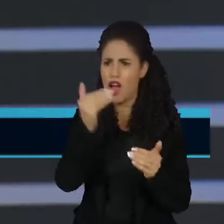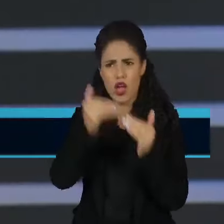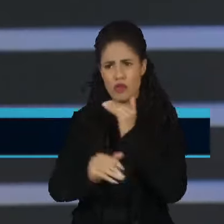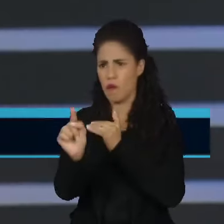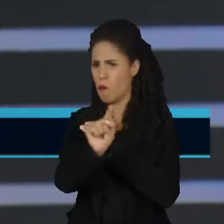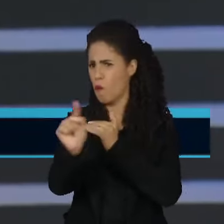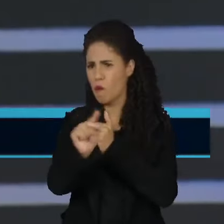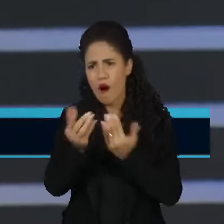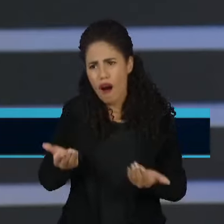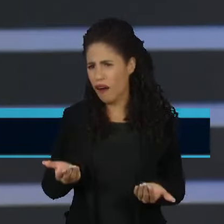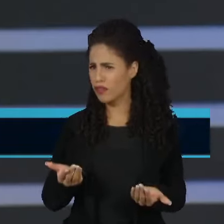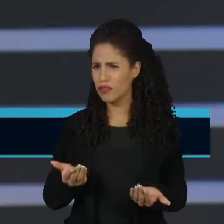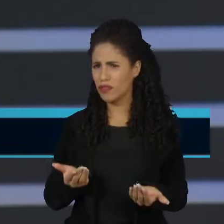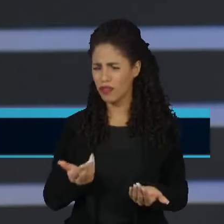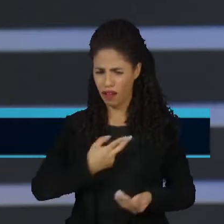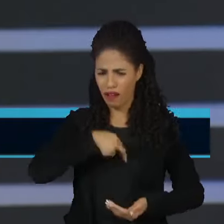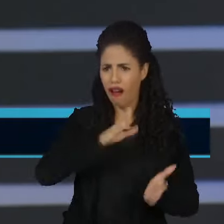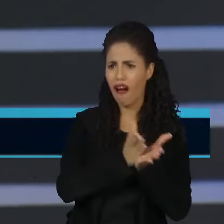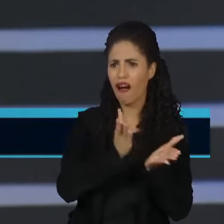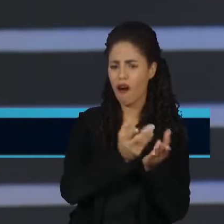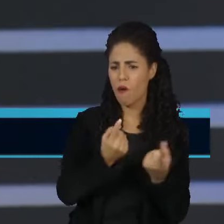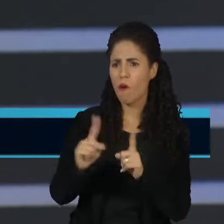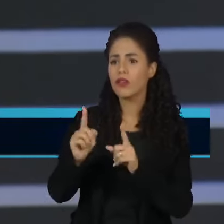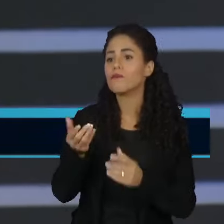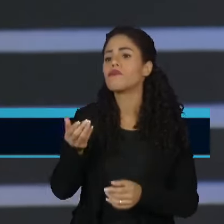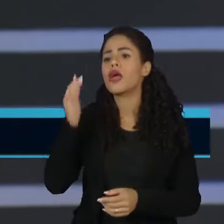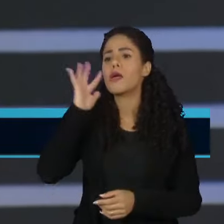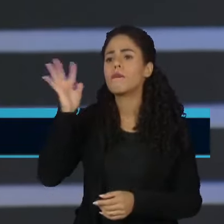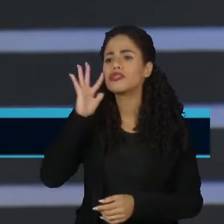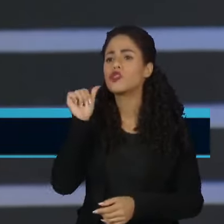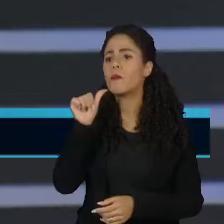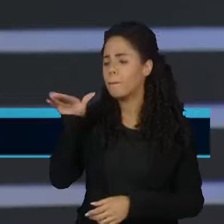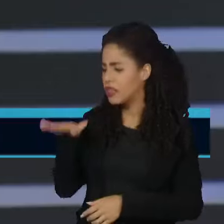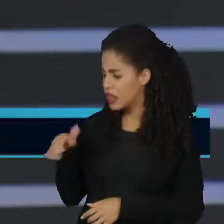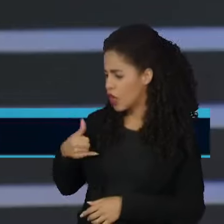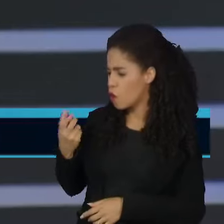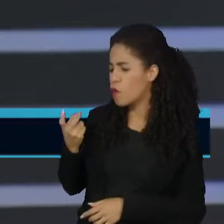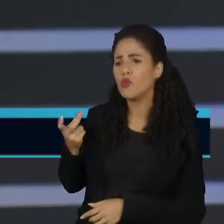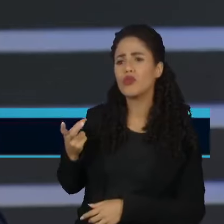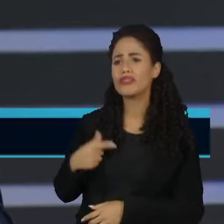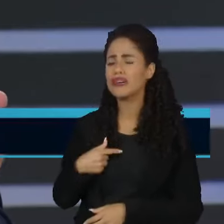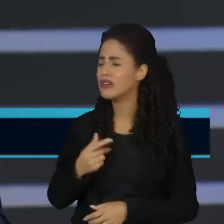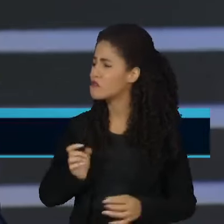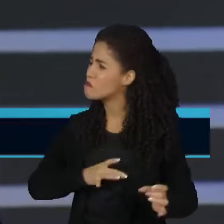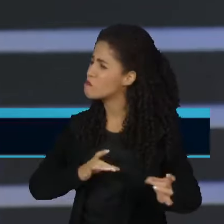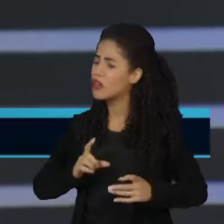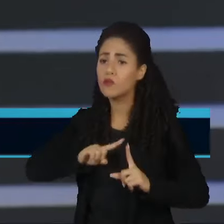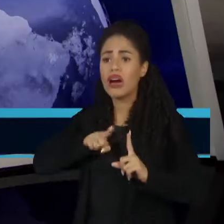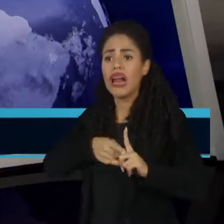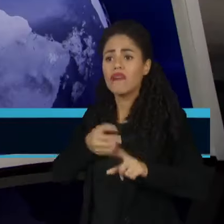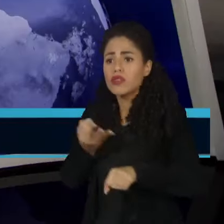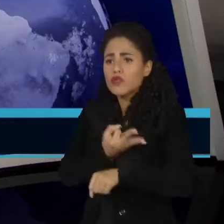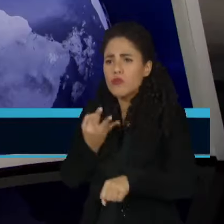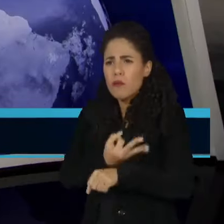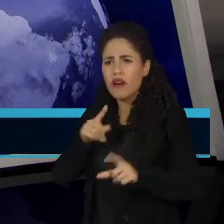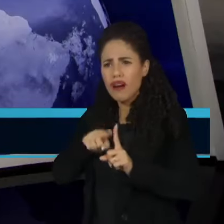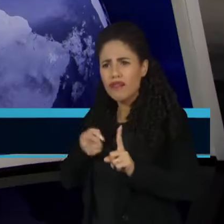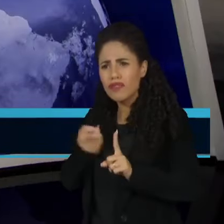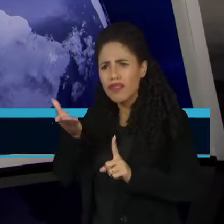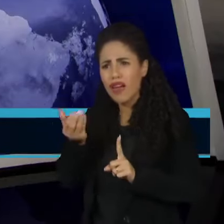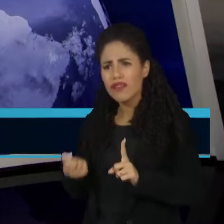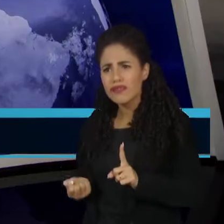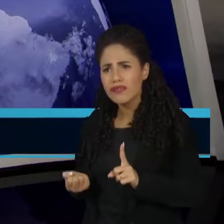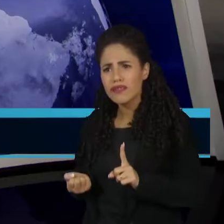né? Contra as crianças. Imagina uma criança de 12, 13 anos com medo, né? O que vai acontecer? Ela vai denunciar isso